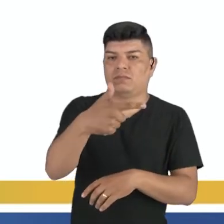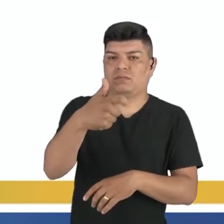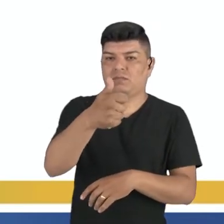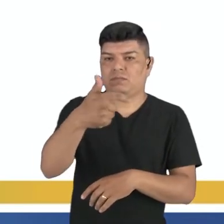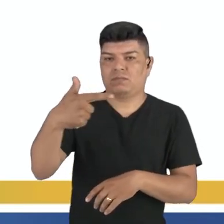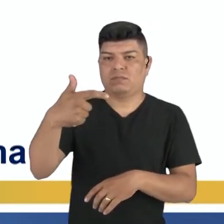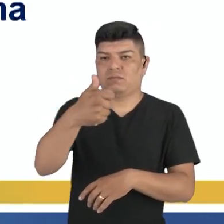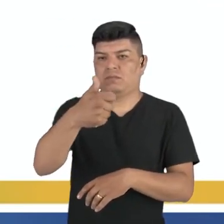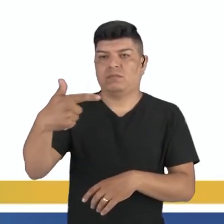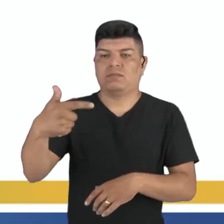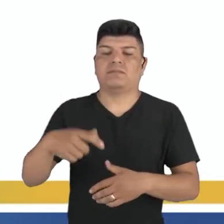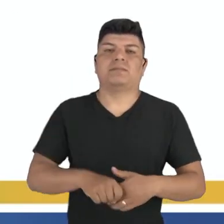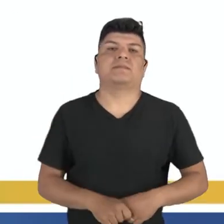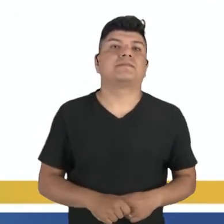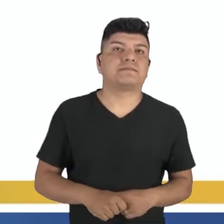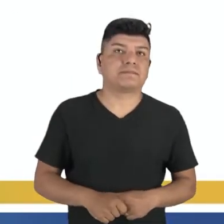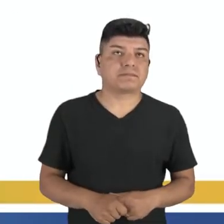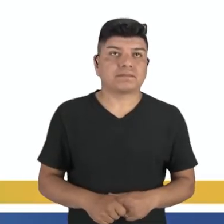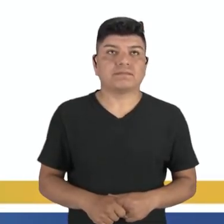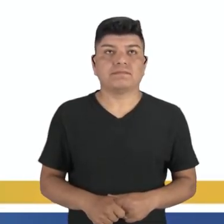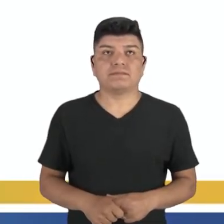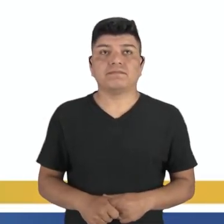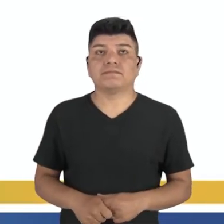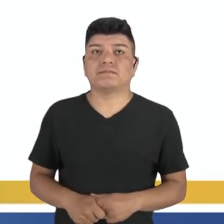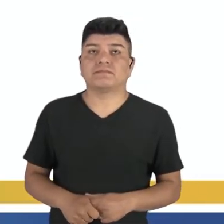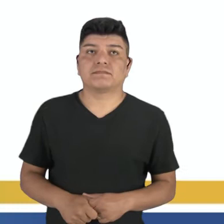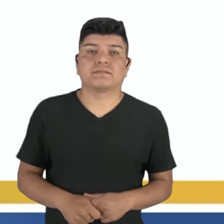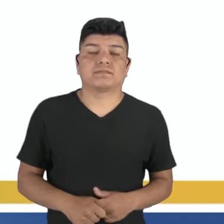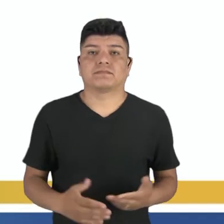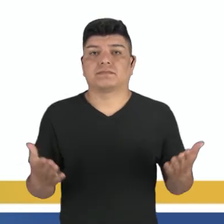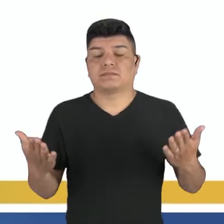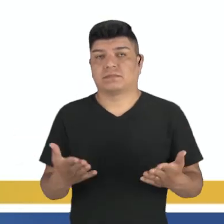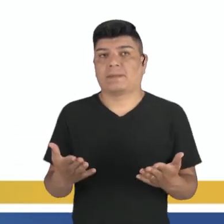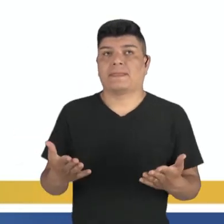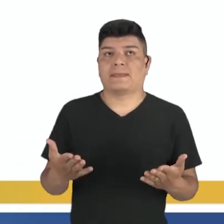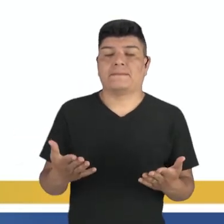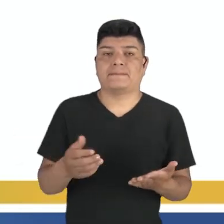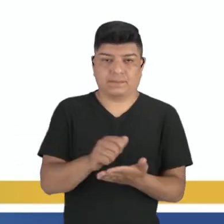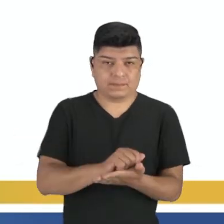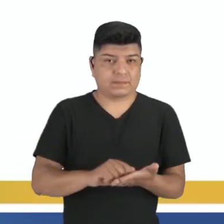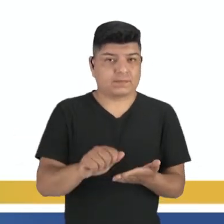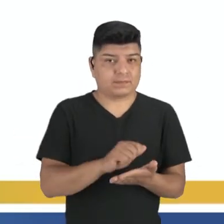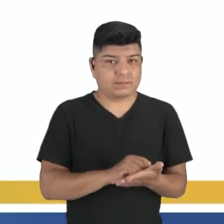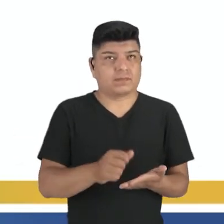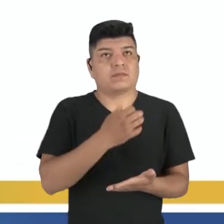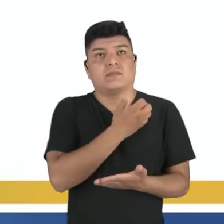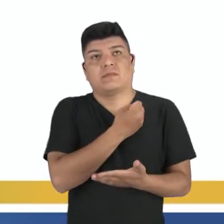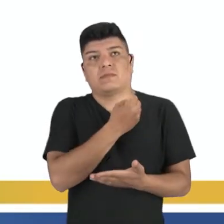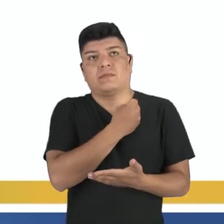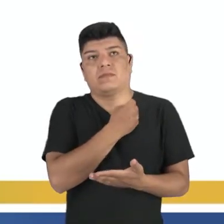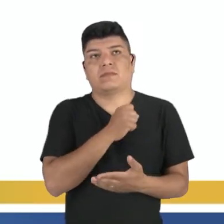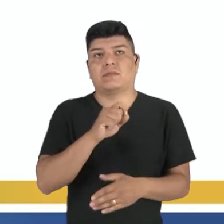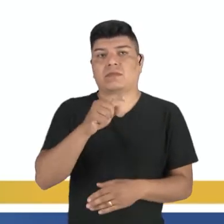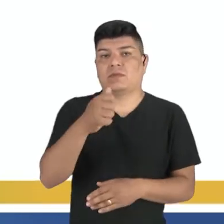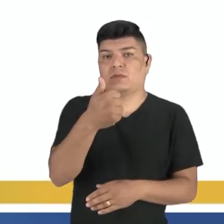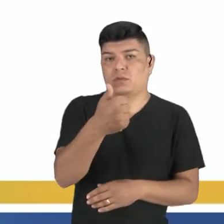5,121212, ok? Bom, agora nós vamos escrever o número